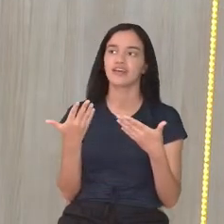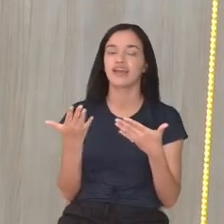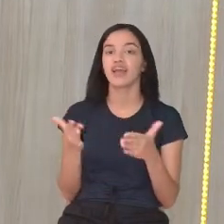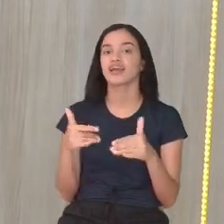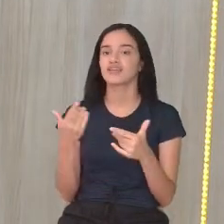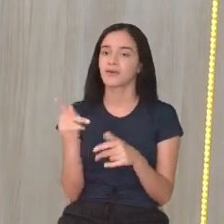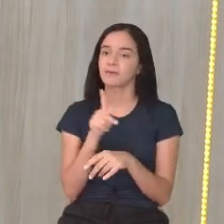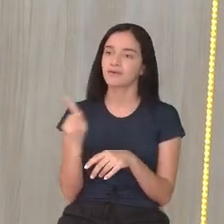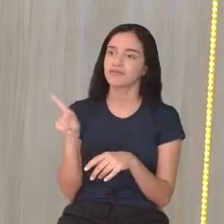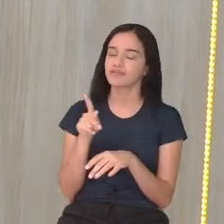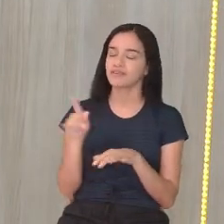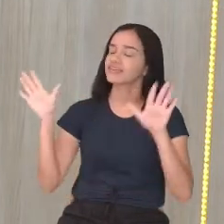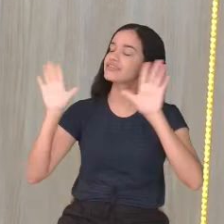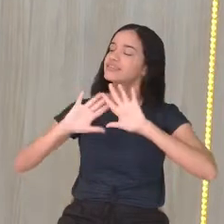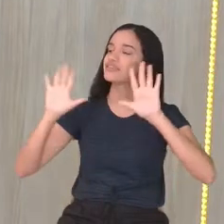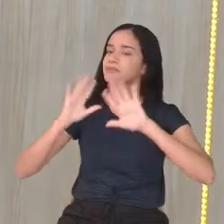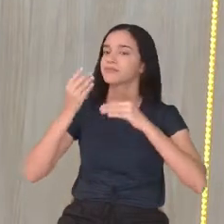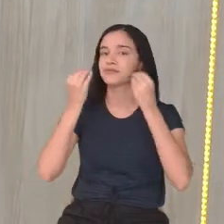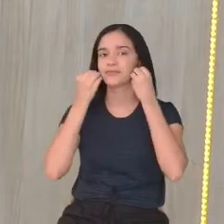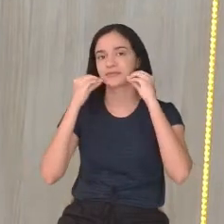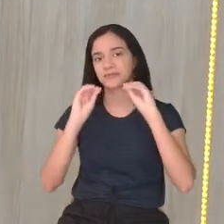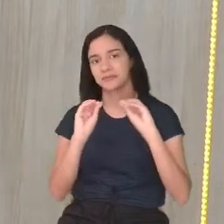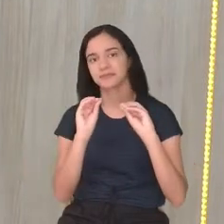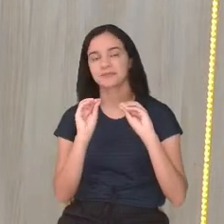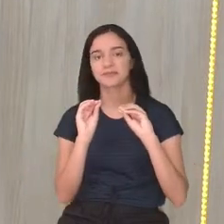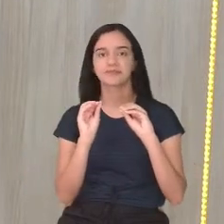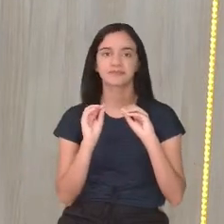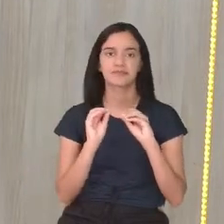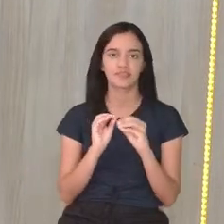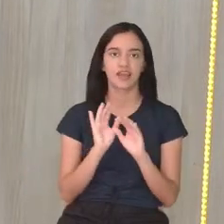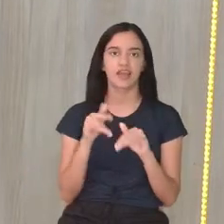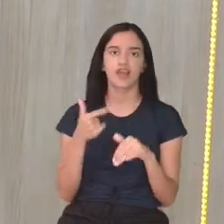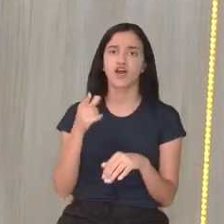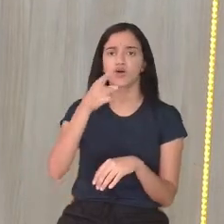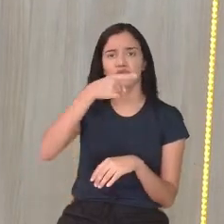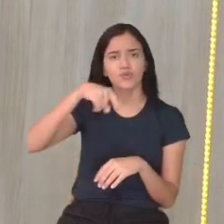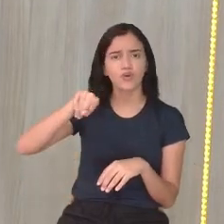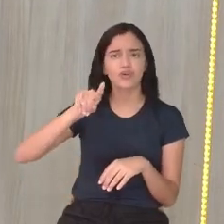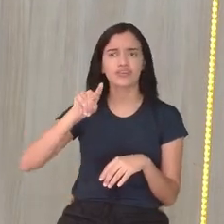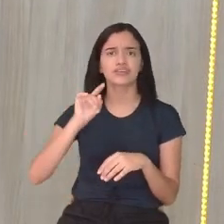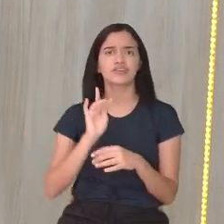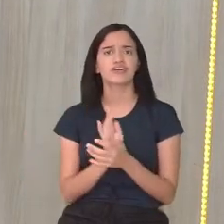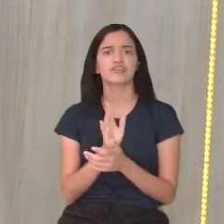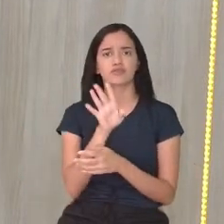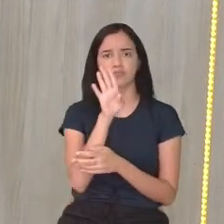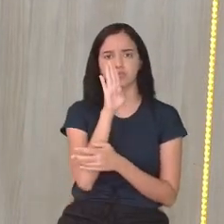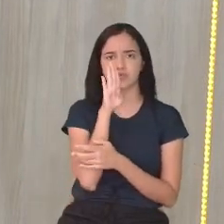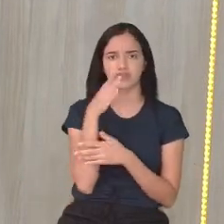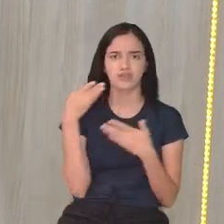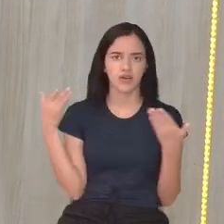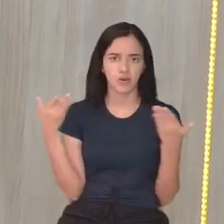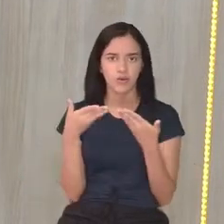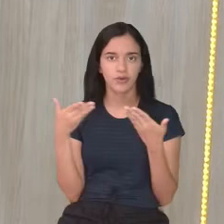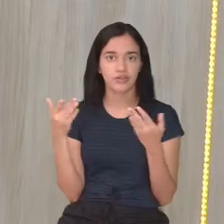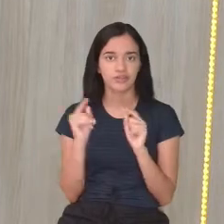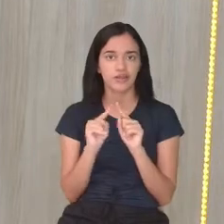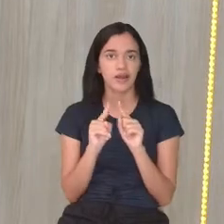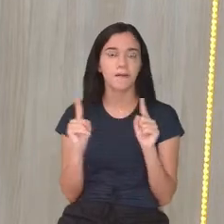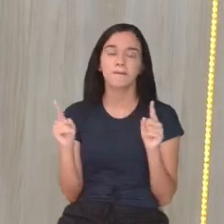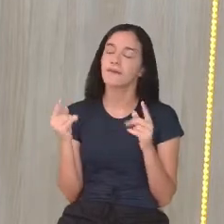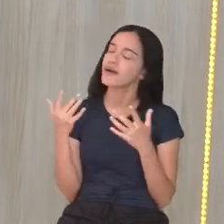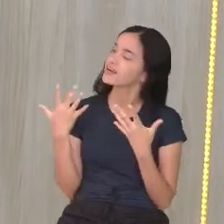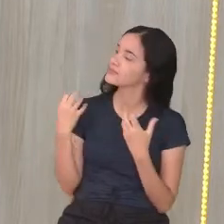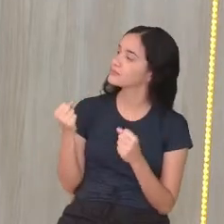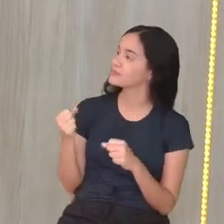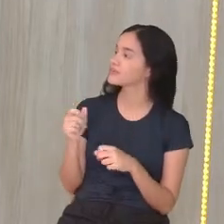para a professora Cláudia para ela se despedir, mandar um cheirinho aí para vocês, né? Vocês que ficaram muito em silêncio hoje, mas vai lá,